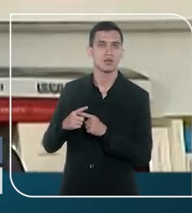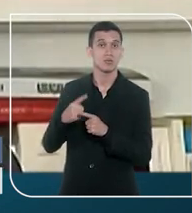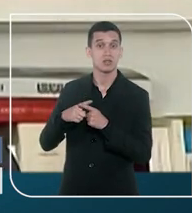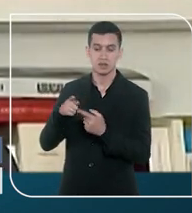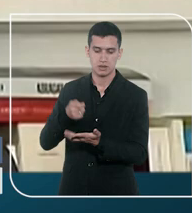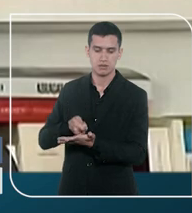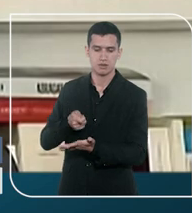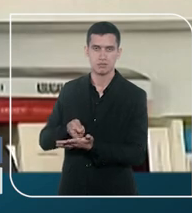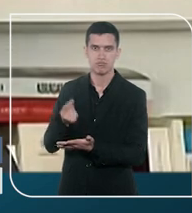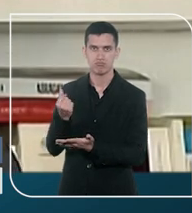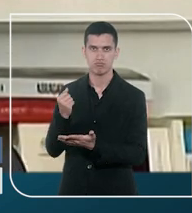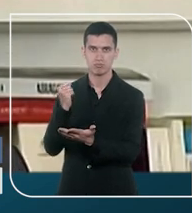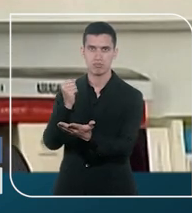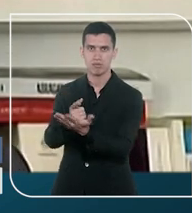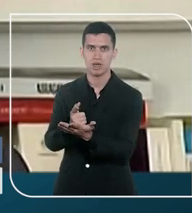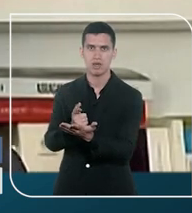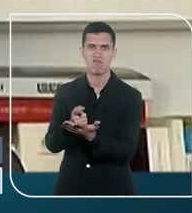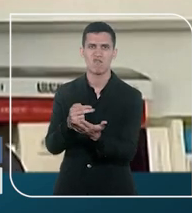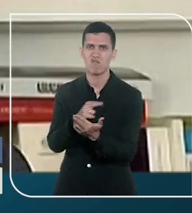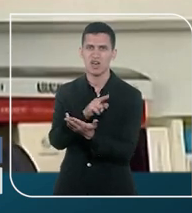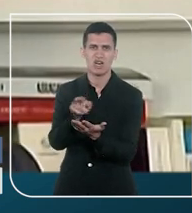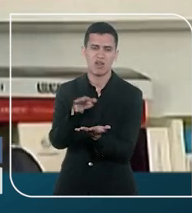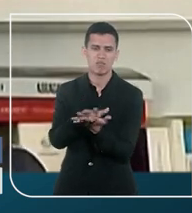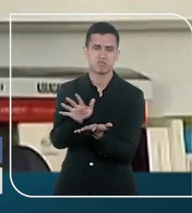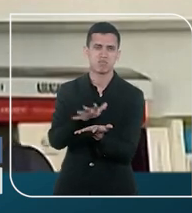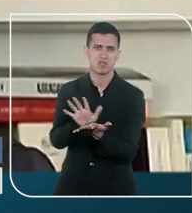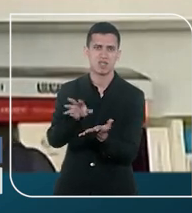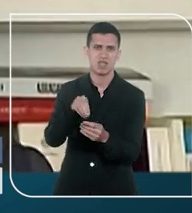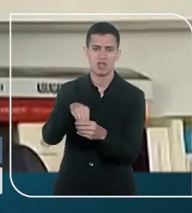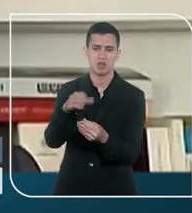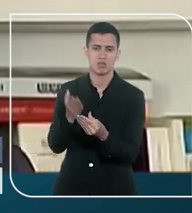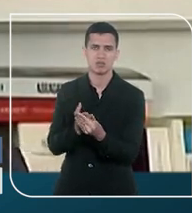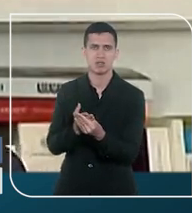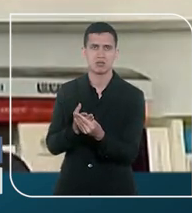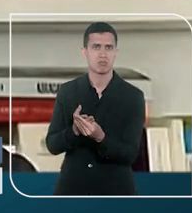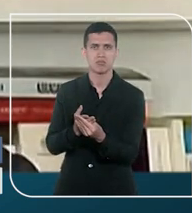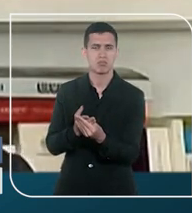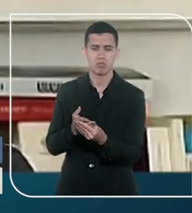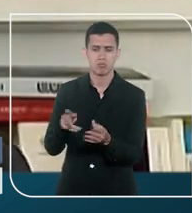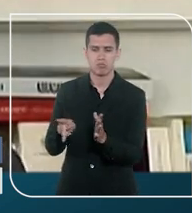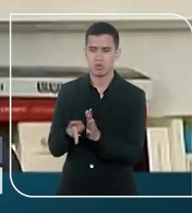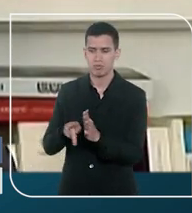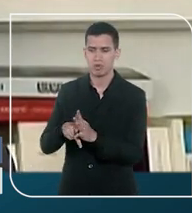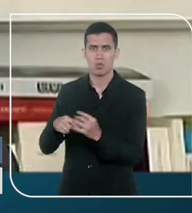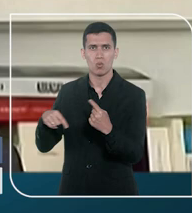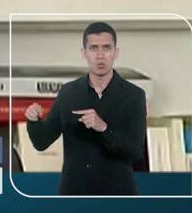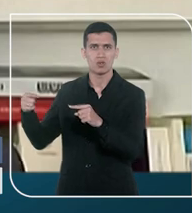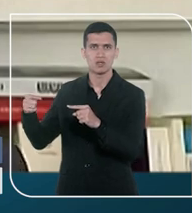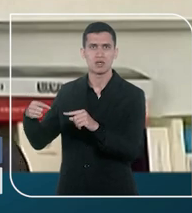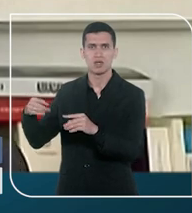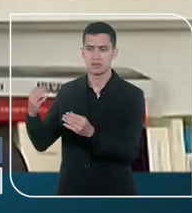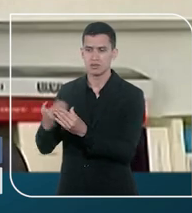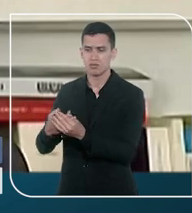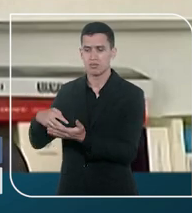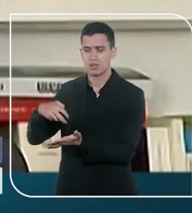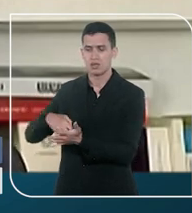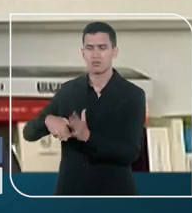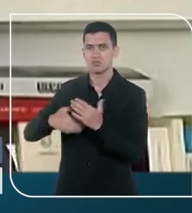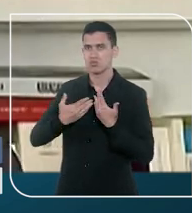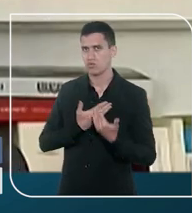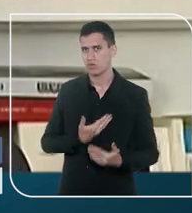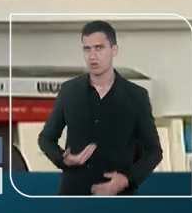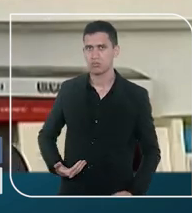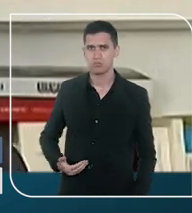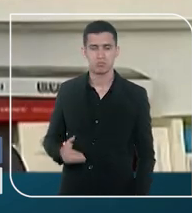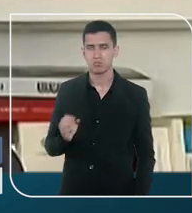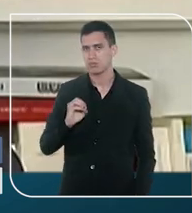o pagamento de custas processuais em ação penal pública, né? É interessante a gente lembrar, eu tinha